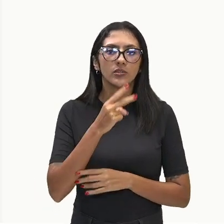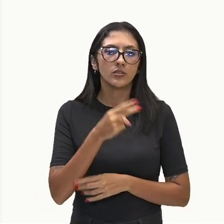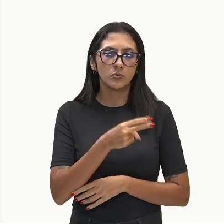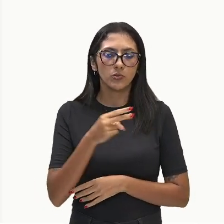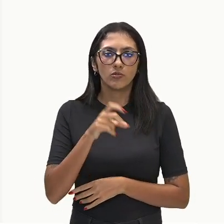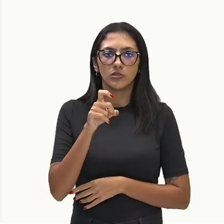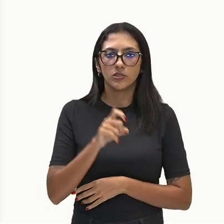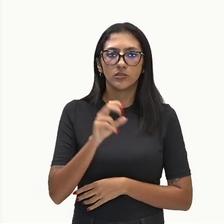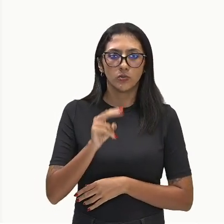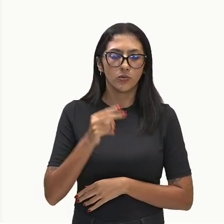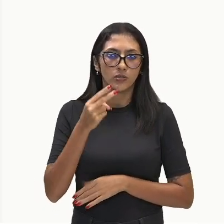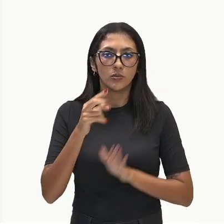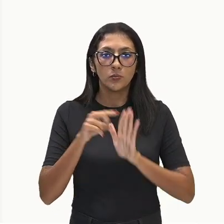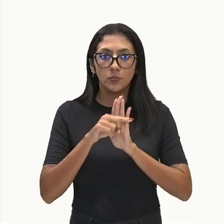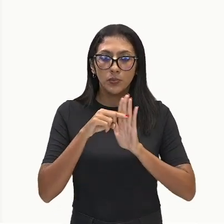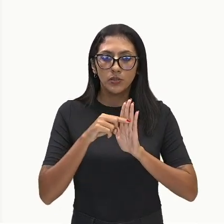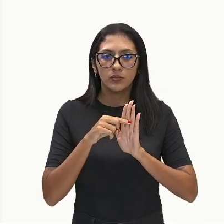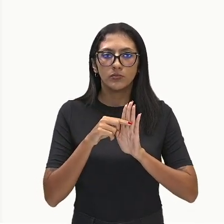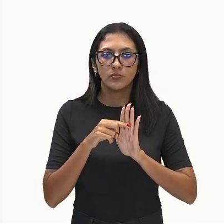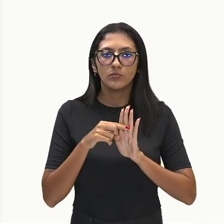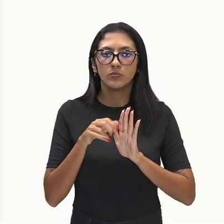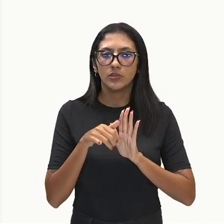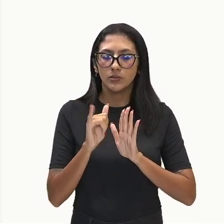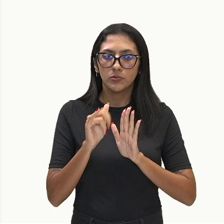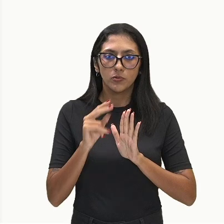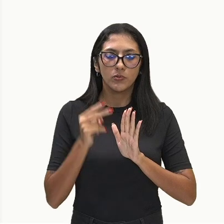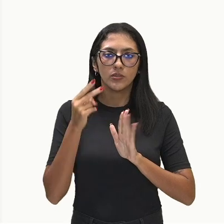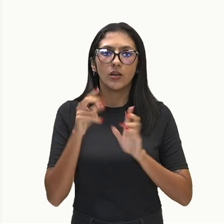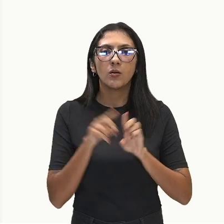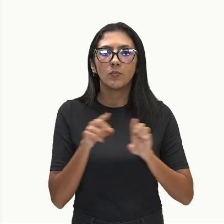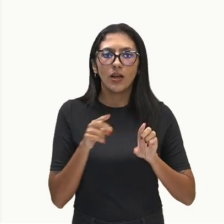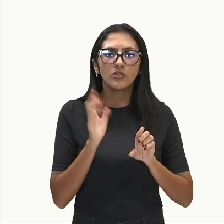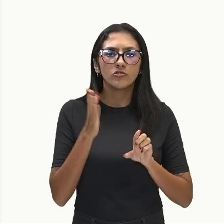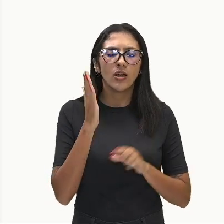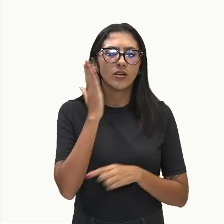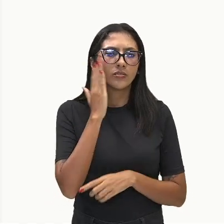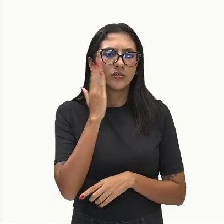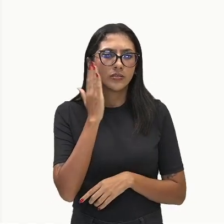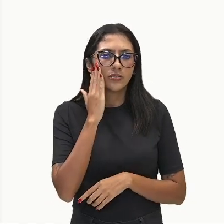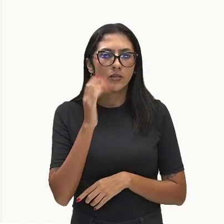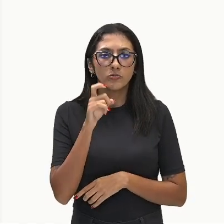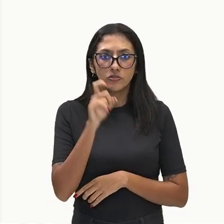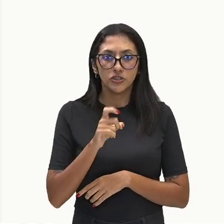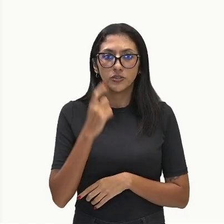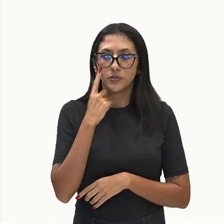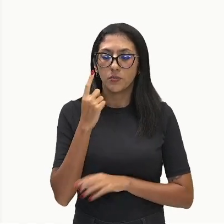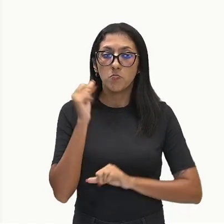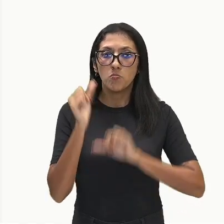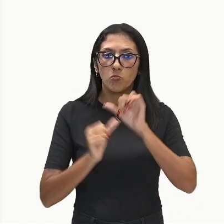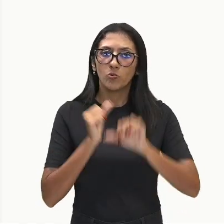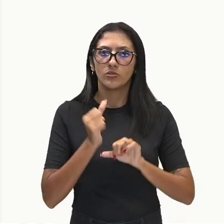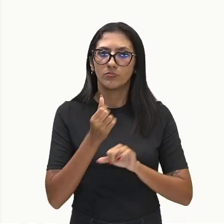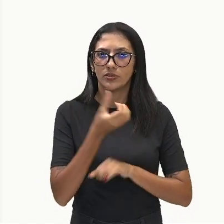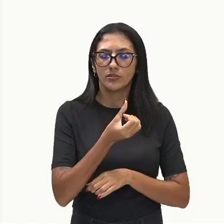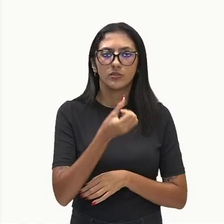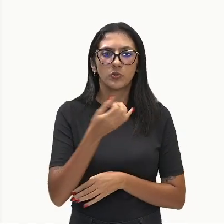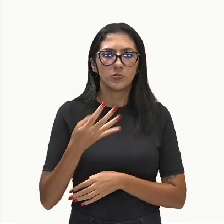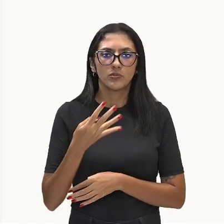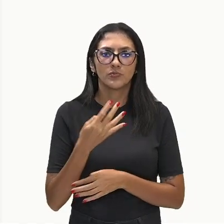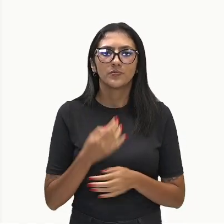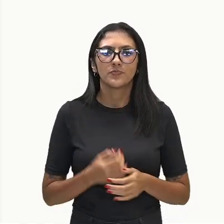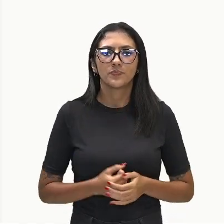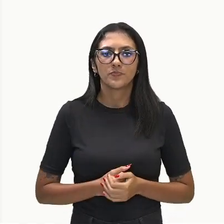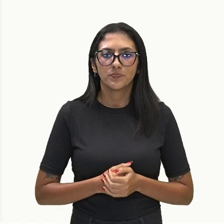y ao quadrado. Mas a gente já sabe o valor de x ao quadrado, é 64. Então, nós vamos ter t